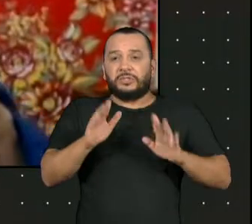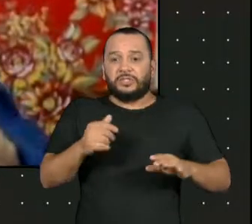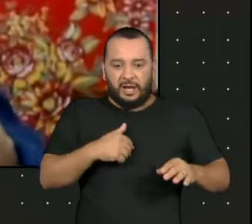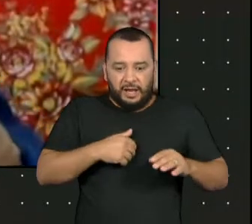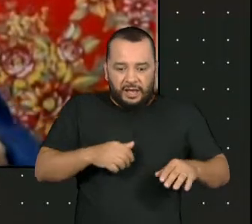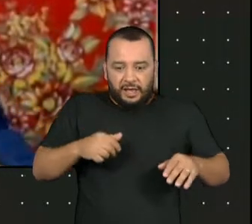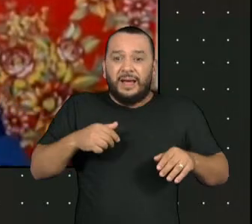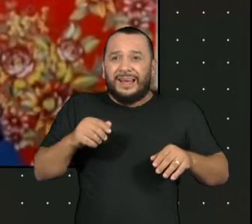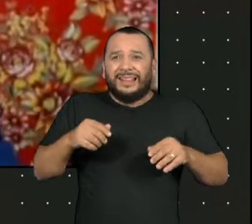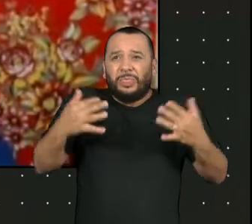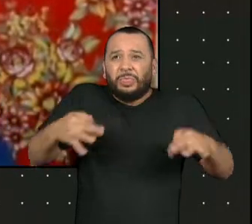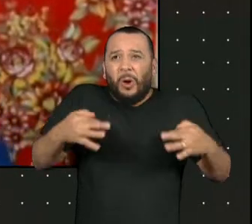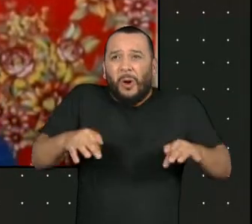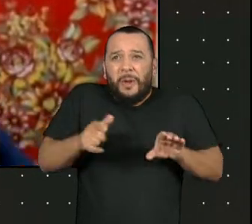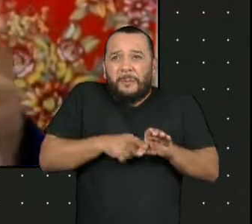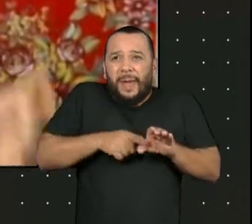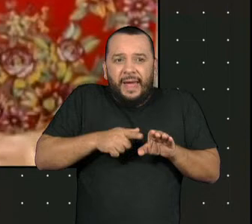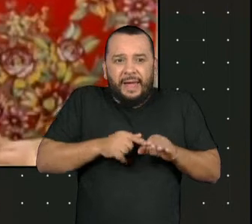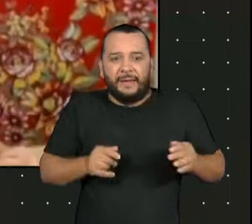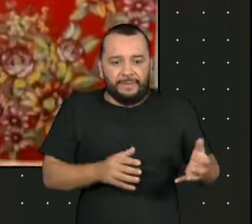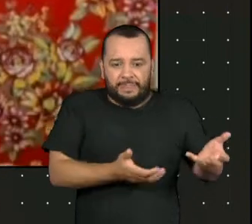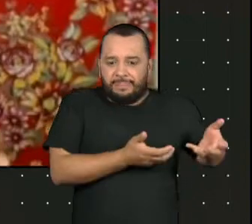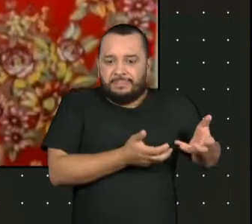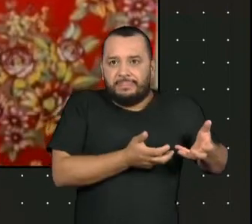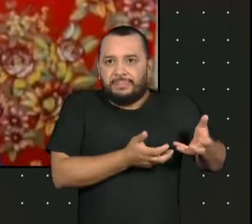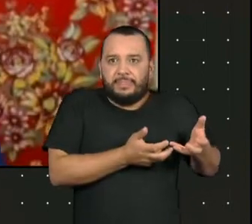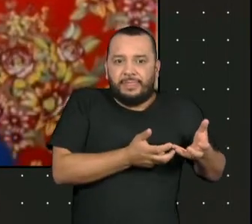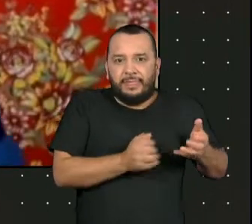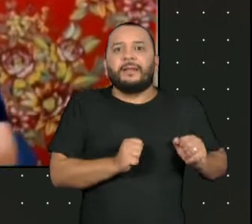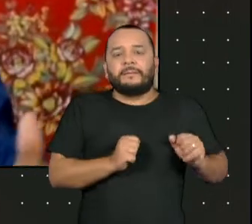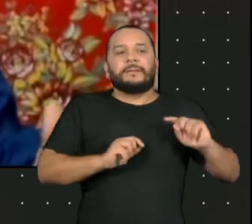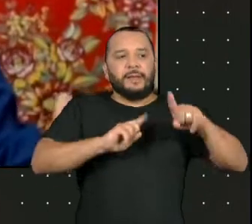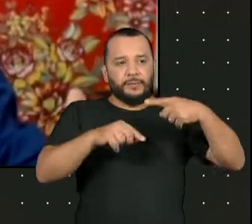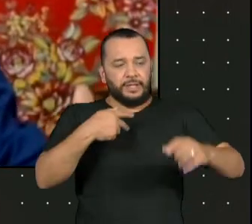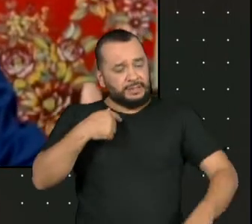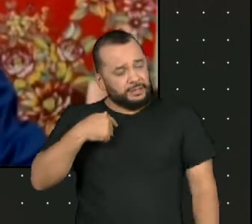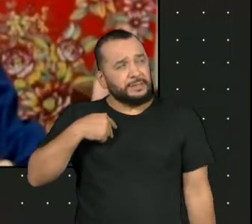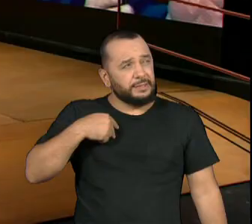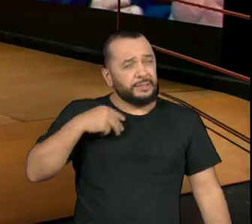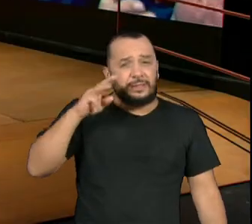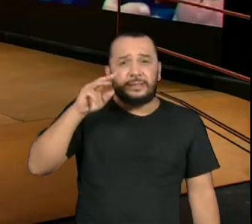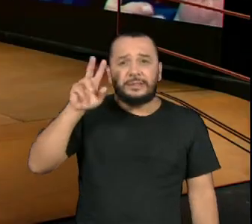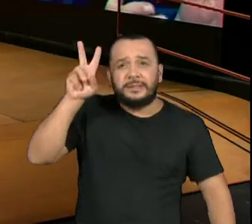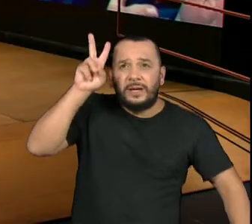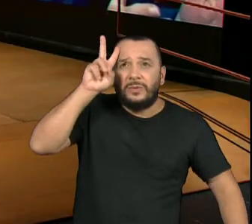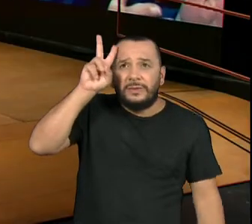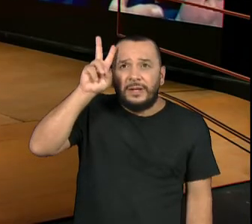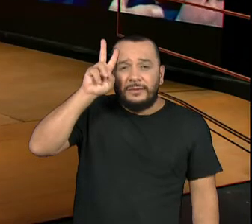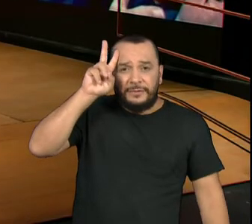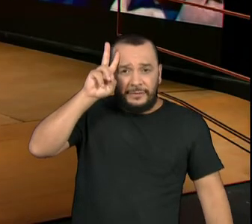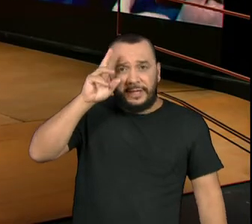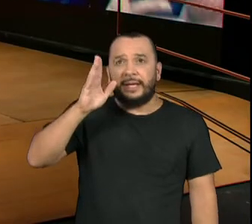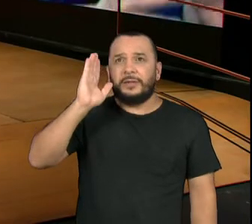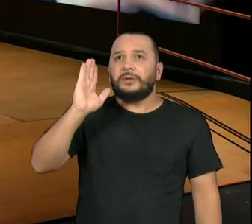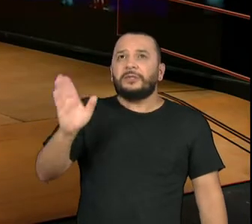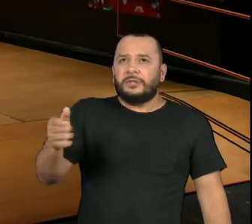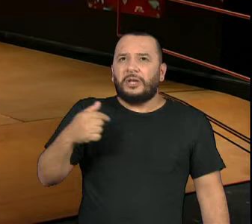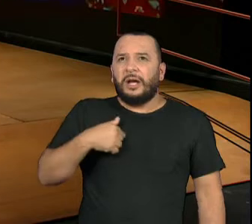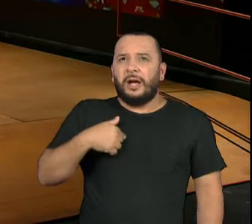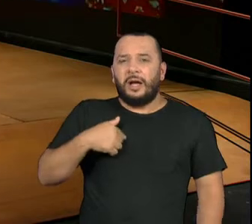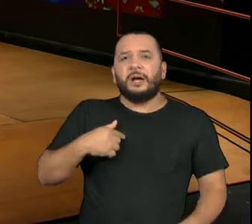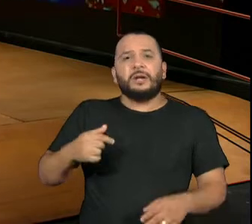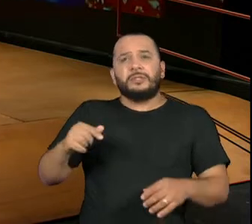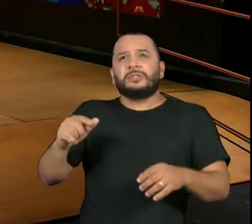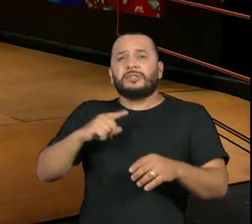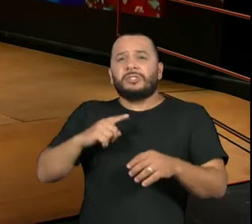essas coisas todas. E na segunda-feira, o cruzeiro é afastado uns 50 quilômetros de Irará, um chamado